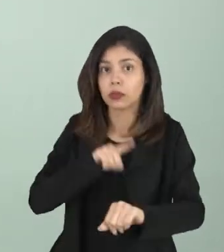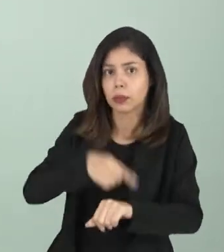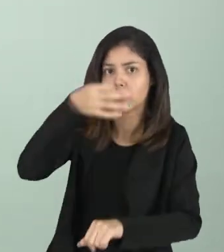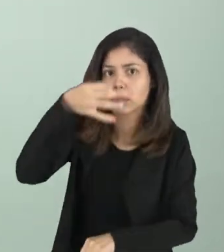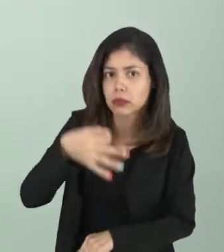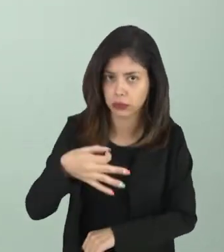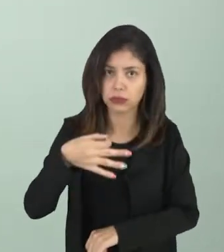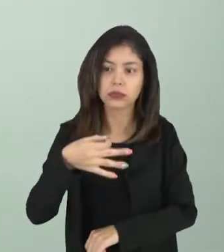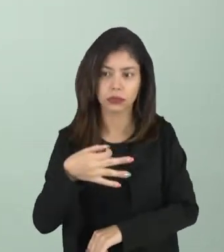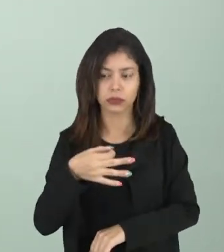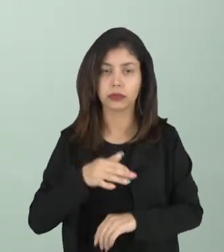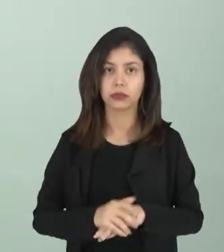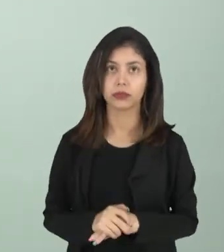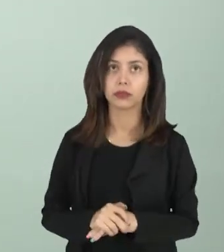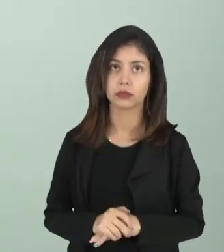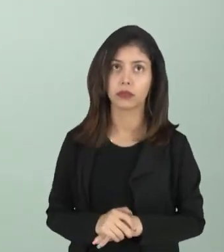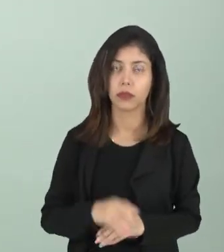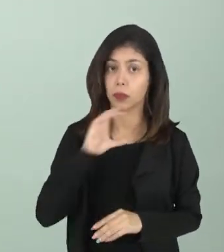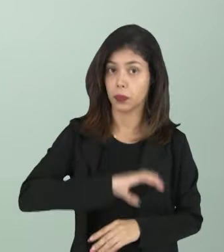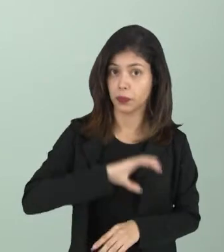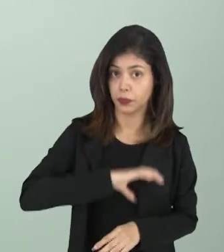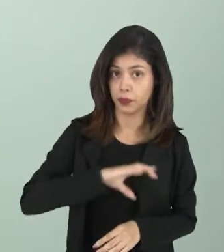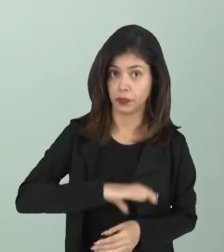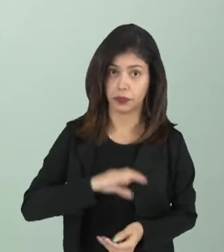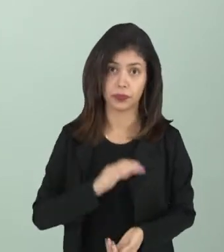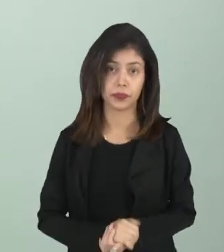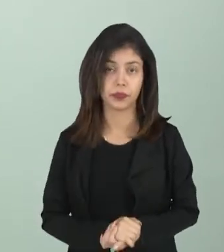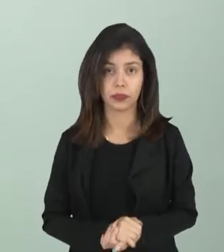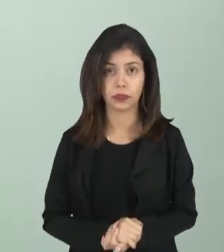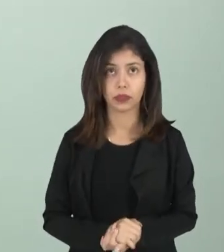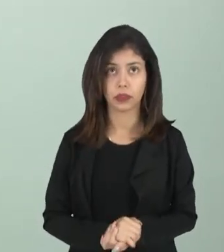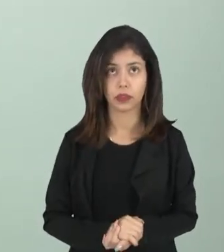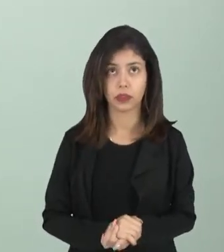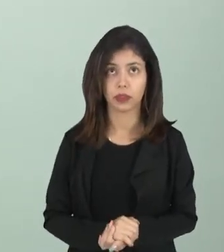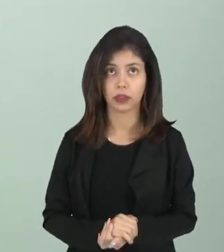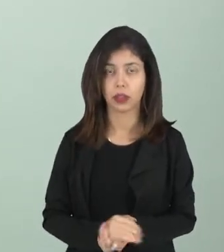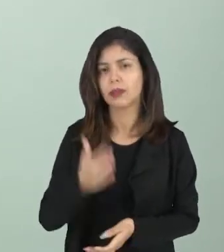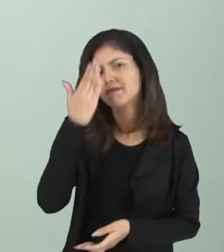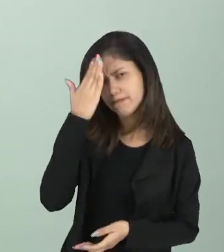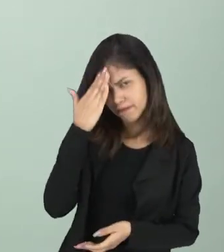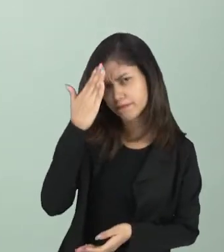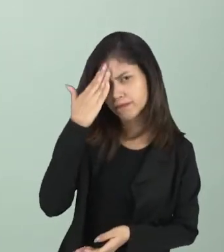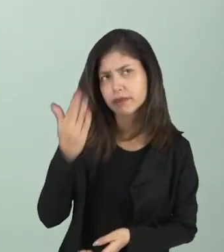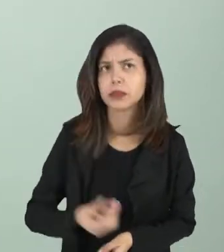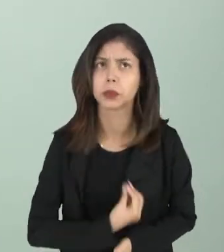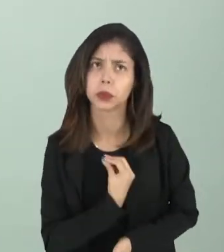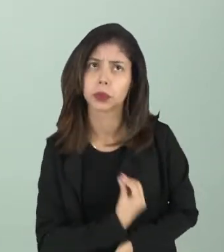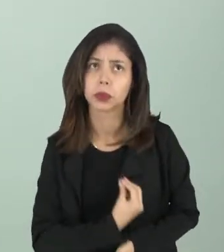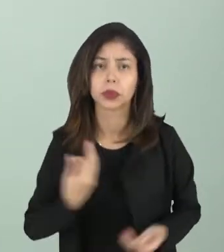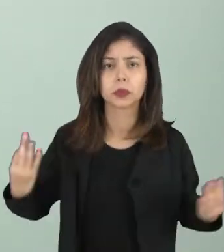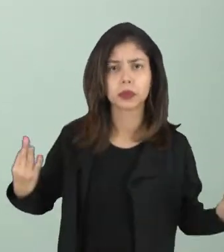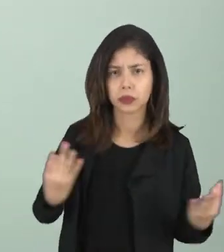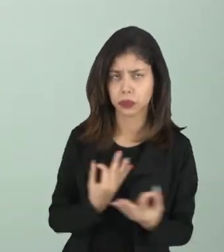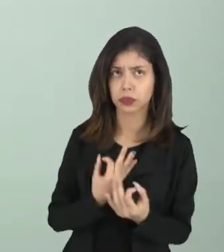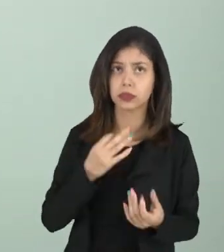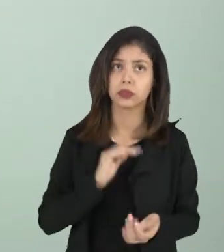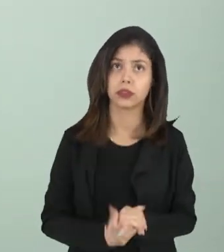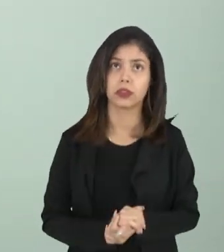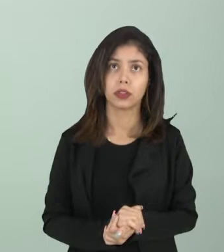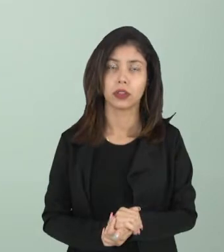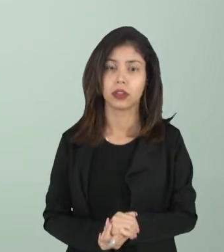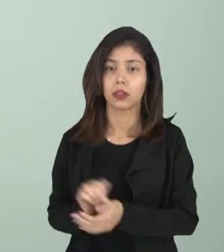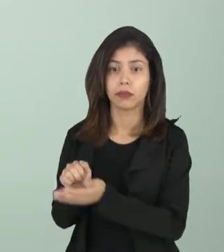verbal equivalente em português. E para entender o present perfect, você vai ter